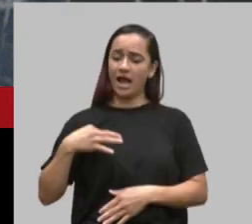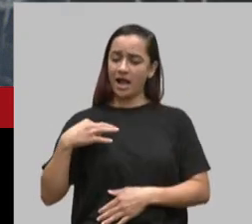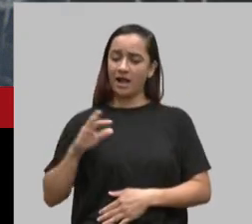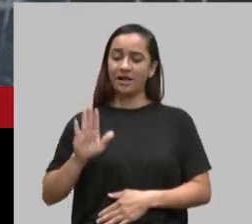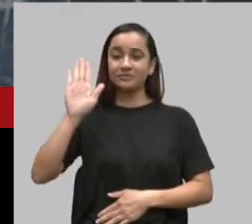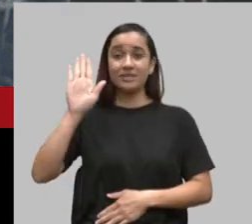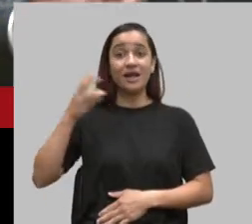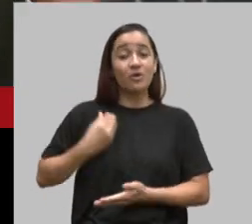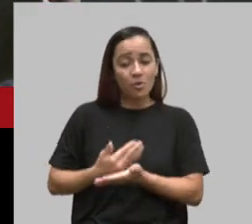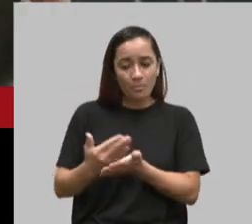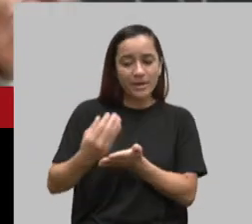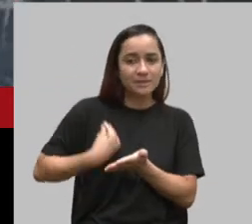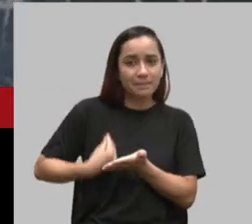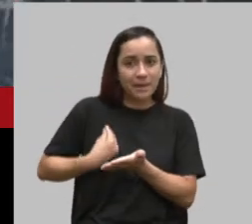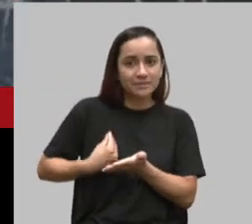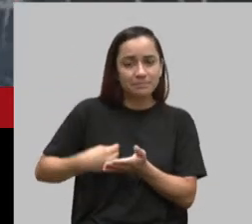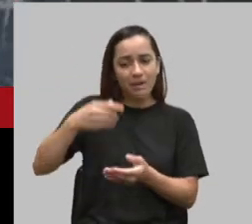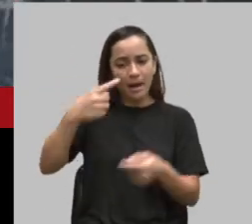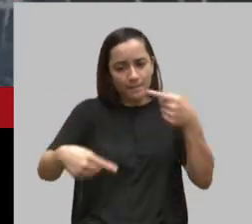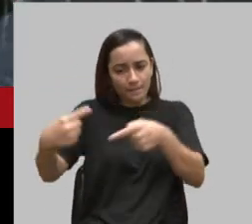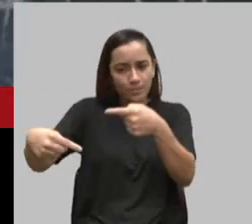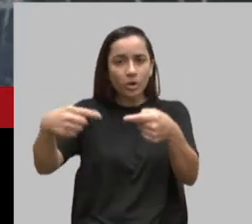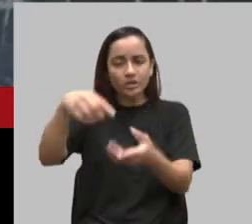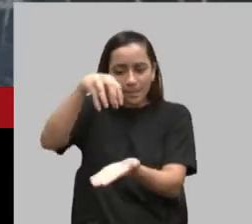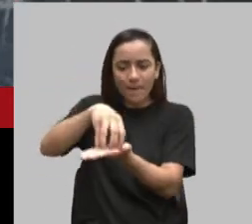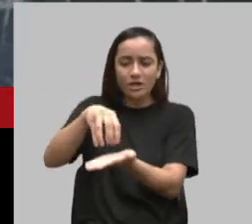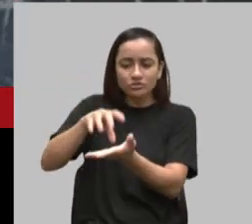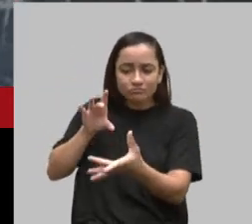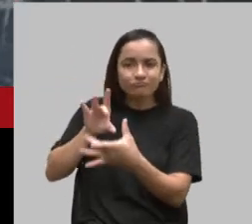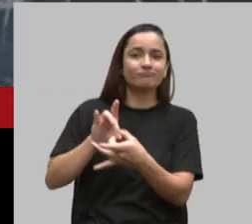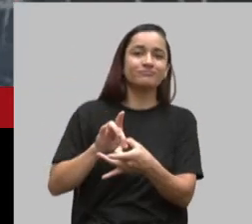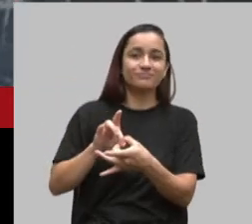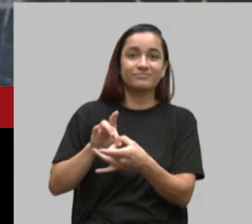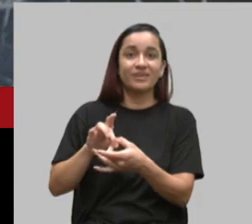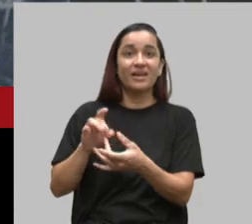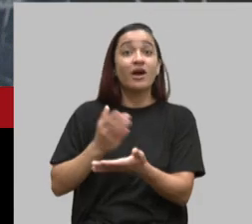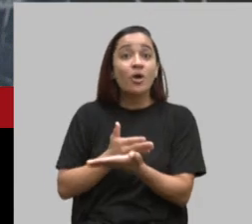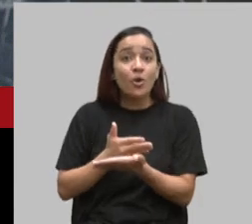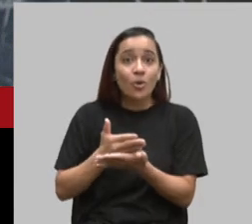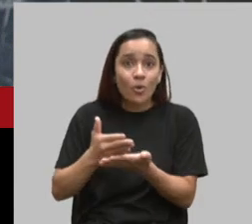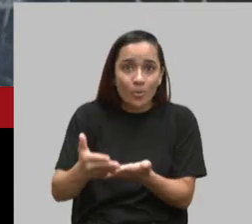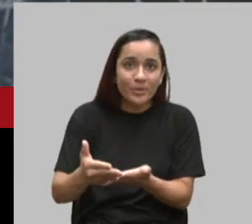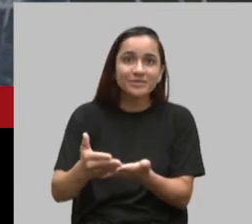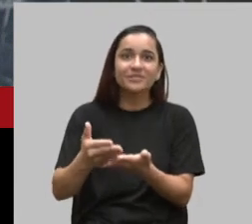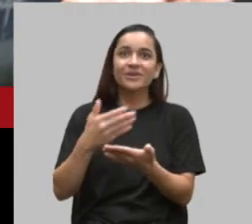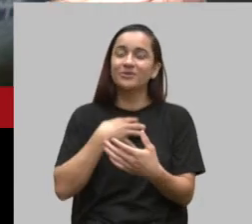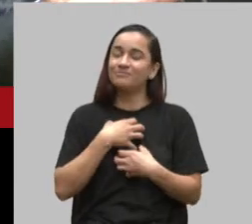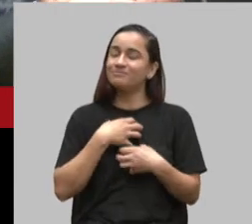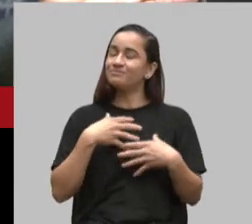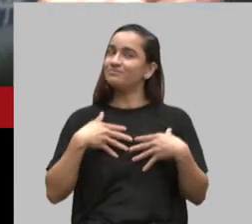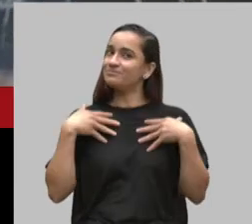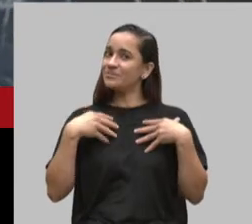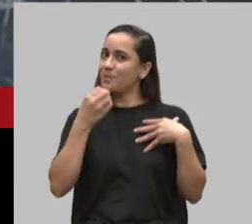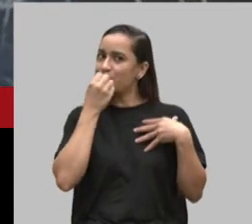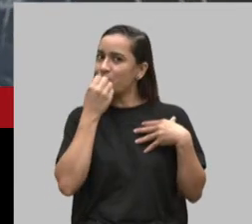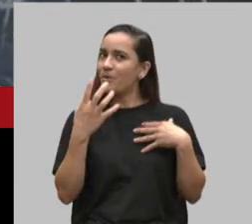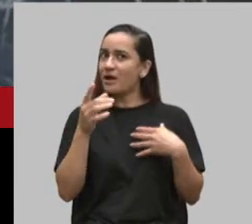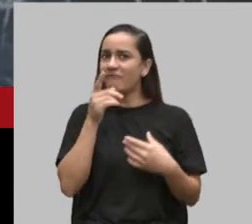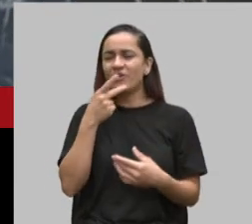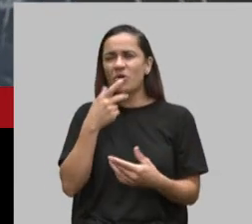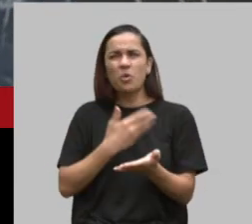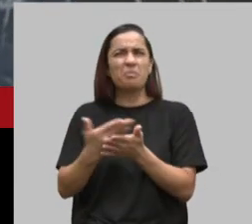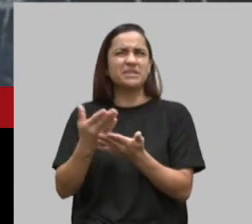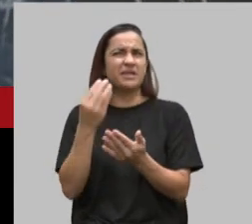política eu gostei quando ela falou assim comecei muito velha não tão velha assim